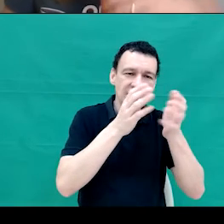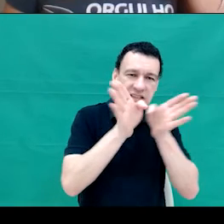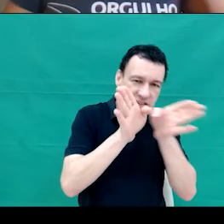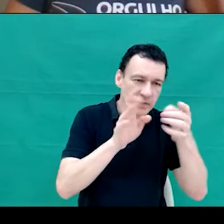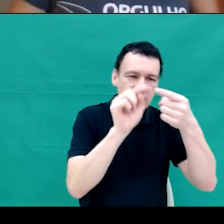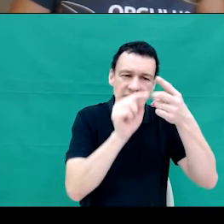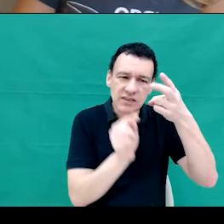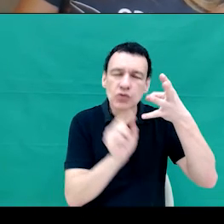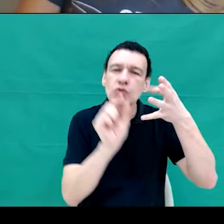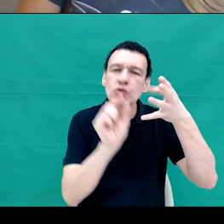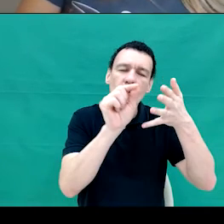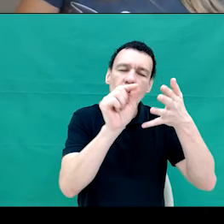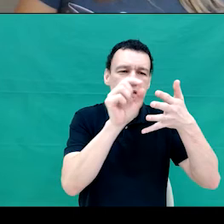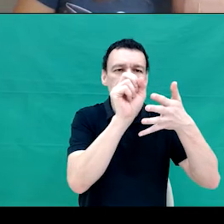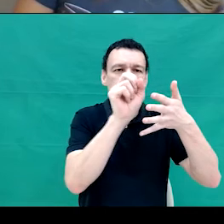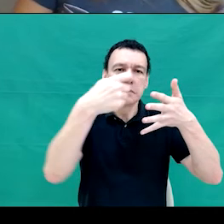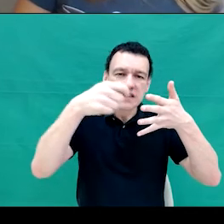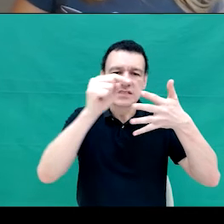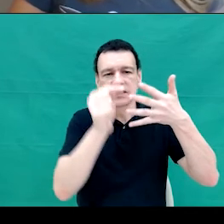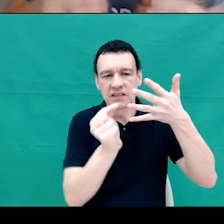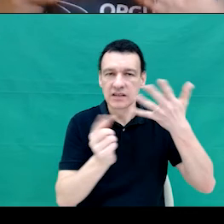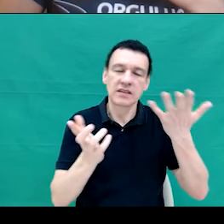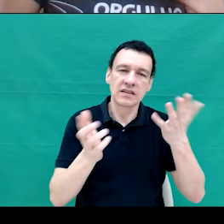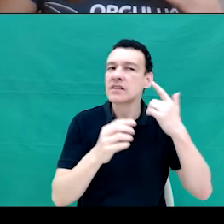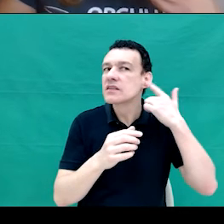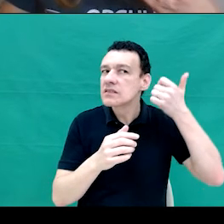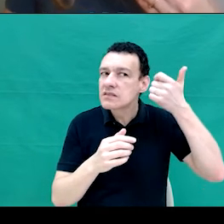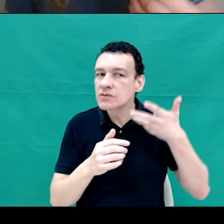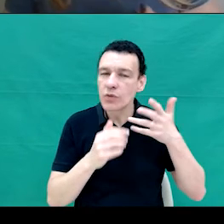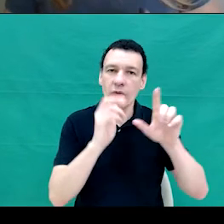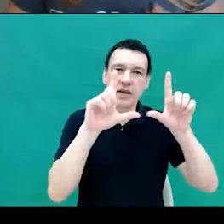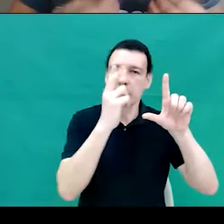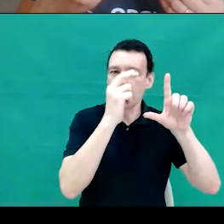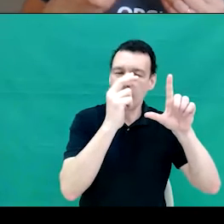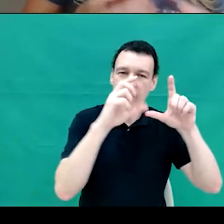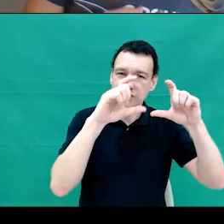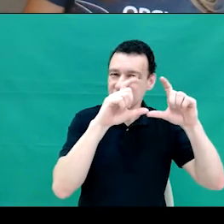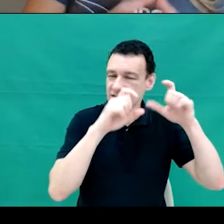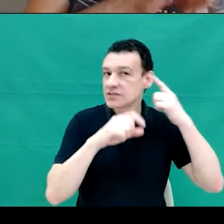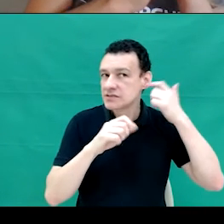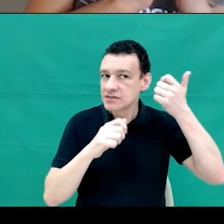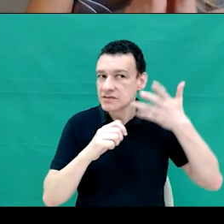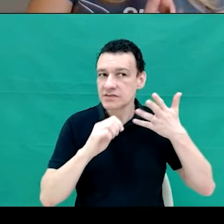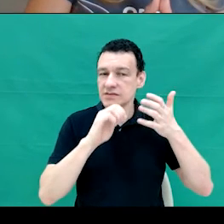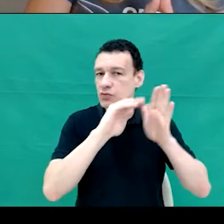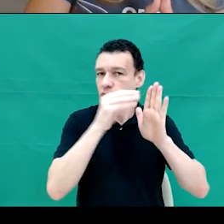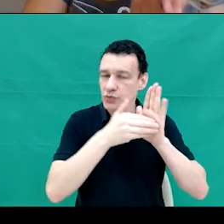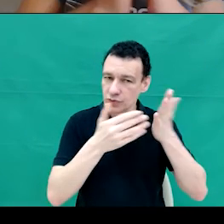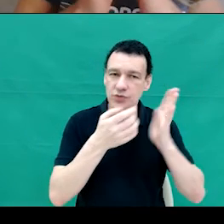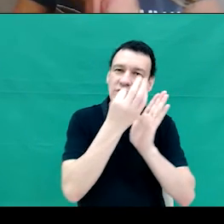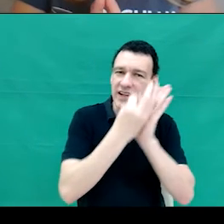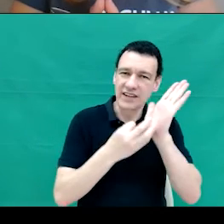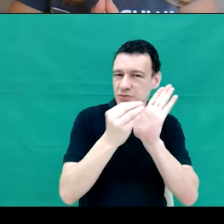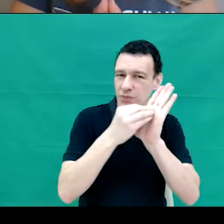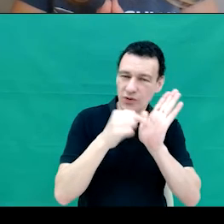compor um equivalente textual de uma imagem, manter a usabilidade, né. Então, passando por